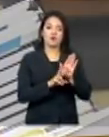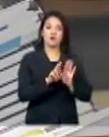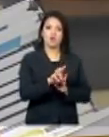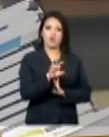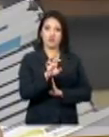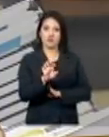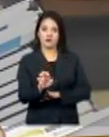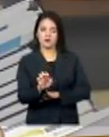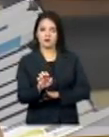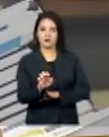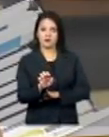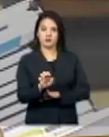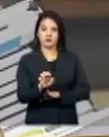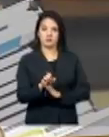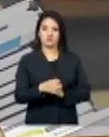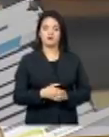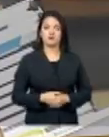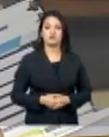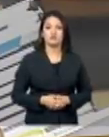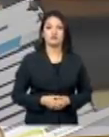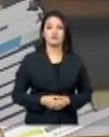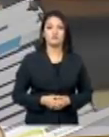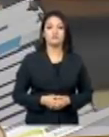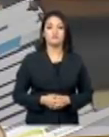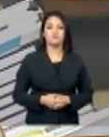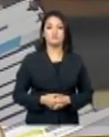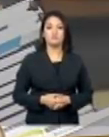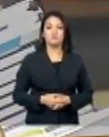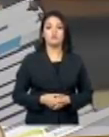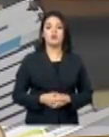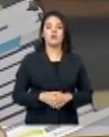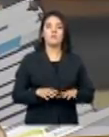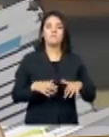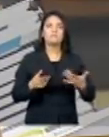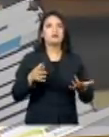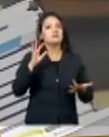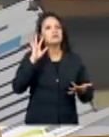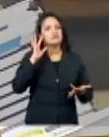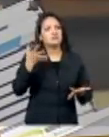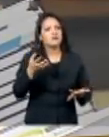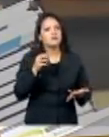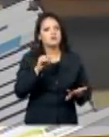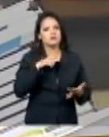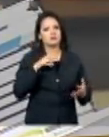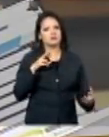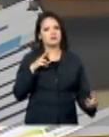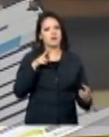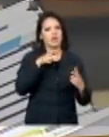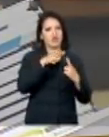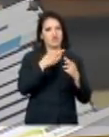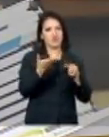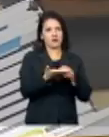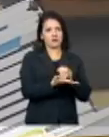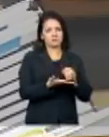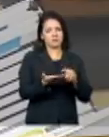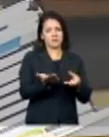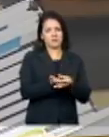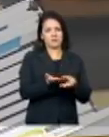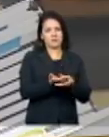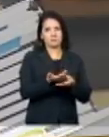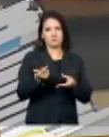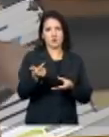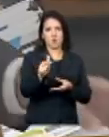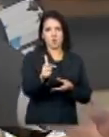relativamente à definição da repercussão geral do tema veiculado nas razões